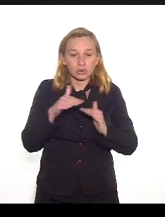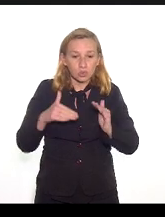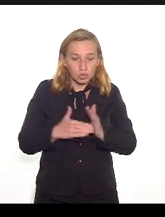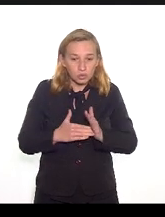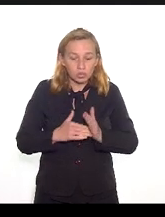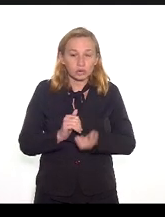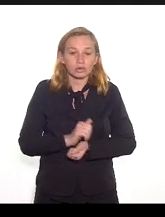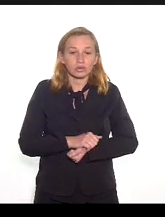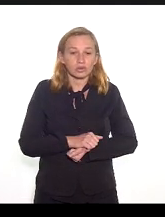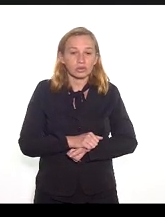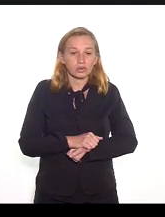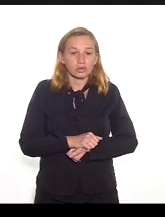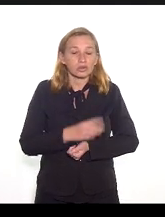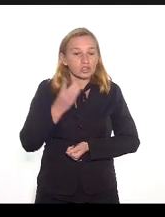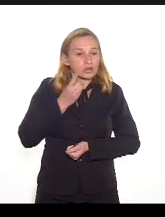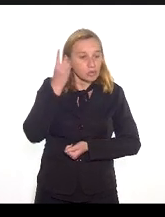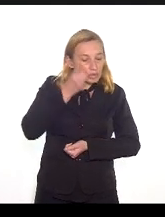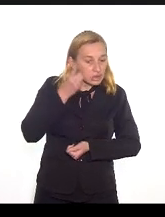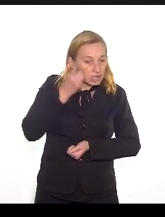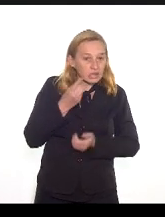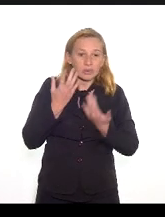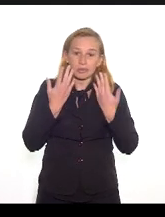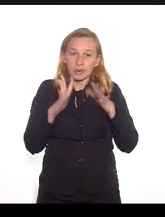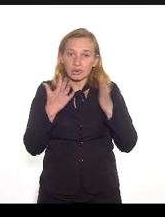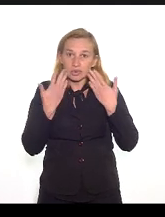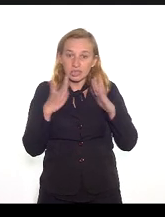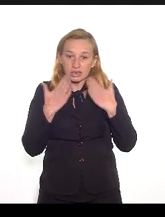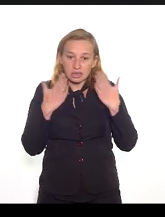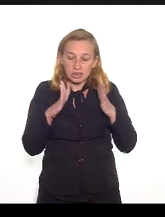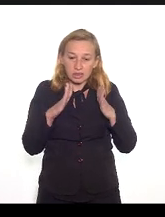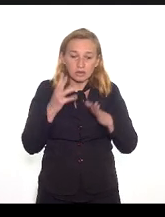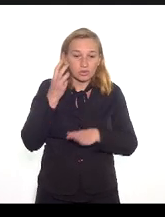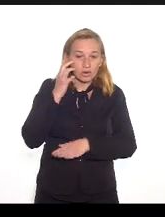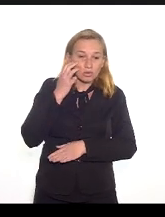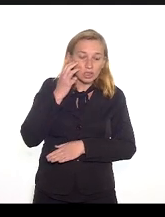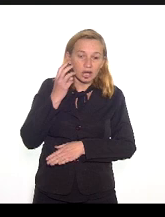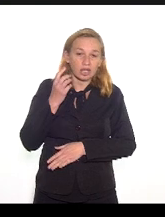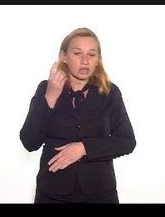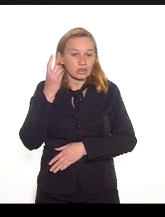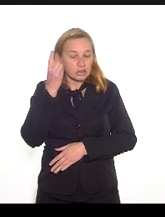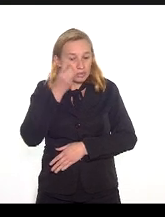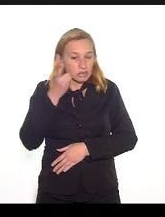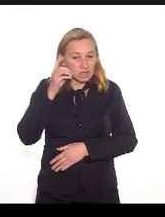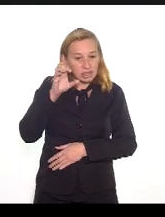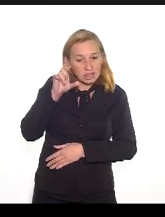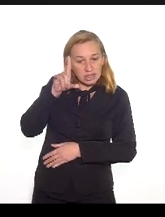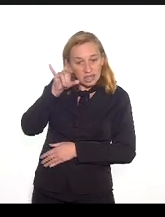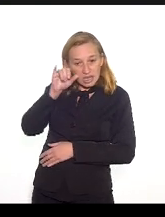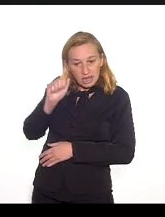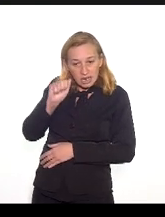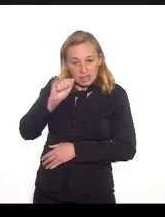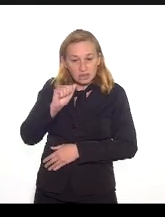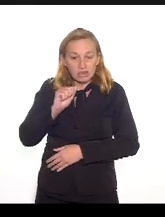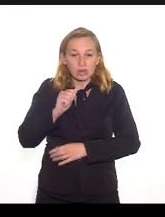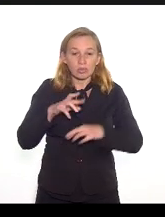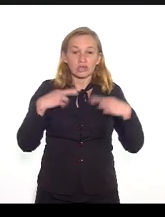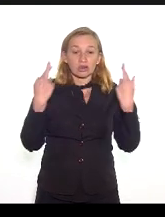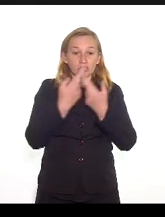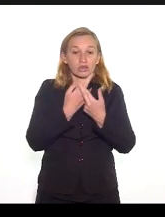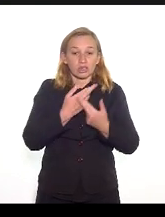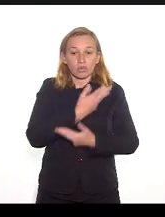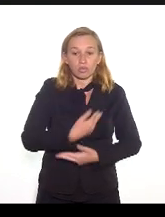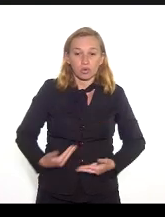cumprimentar os parlamentares e parabenizá-los, o senhor Waldeck Carneiro, deputado da Sérgio Jordão, por essa audiência